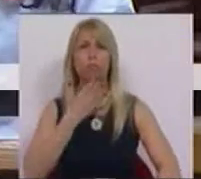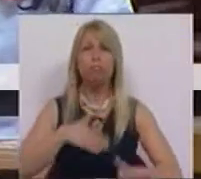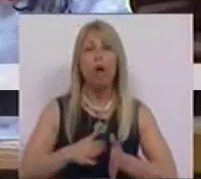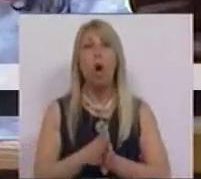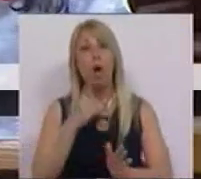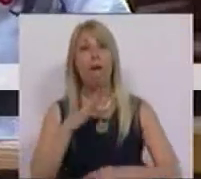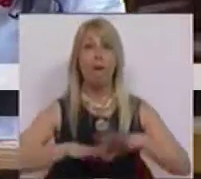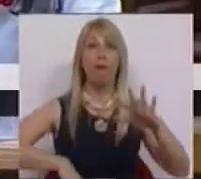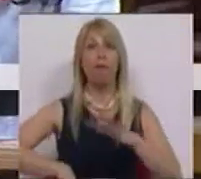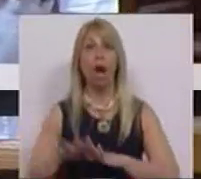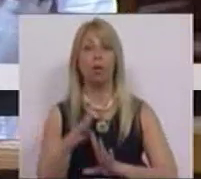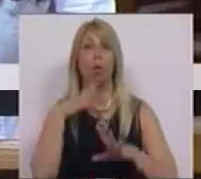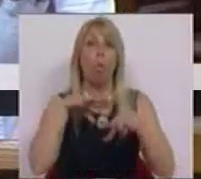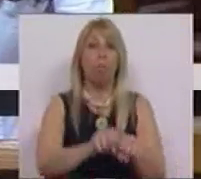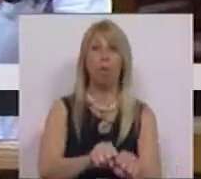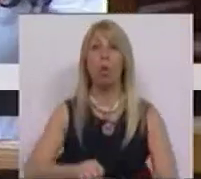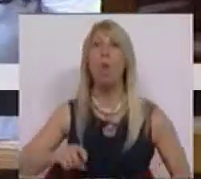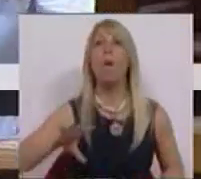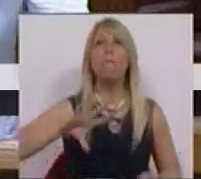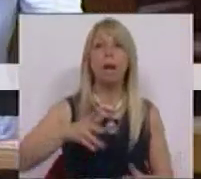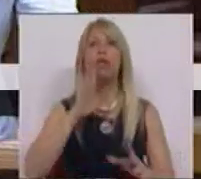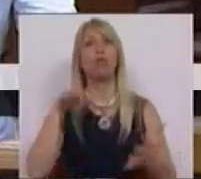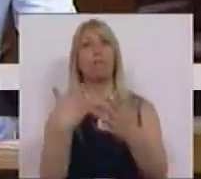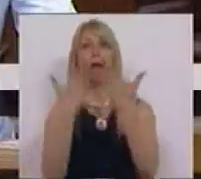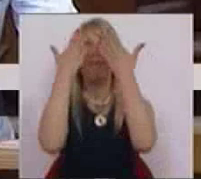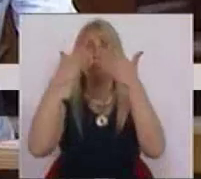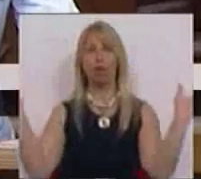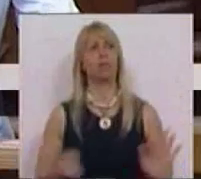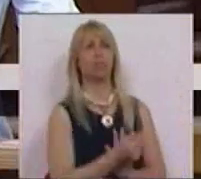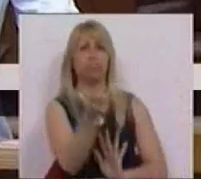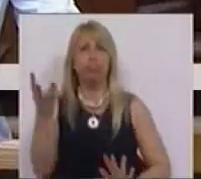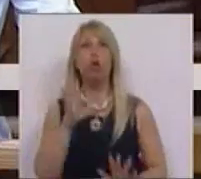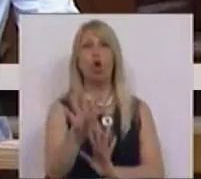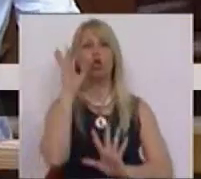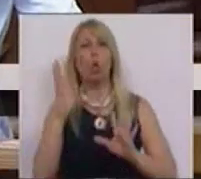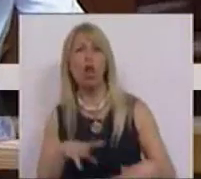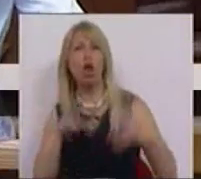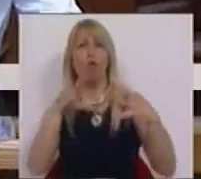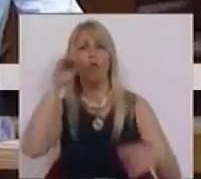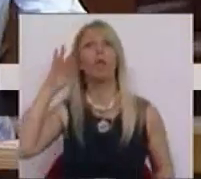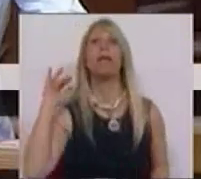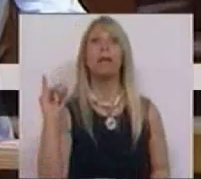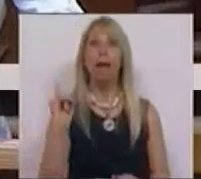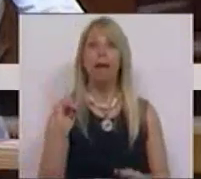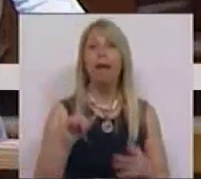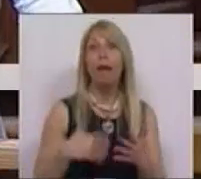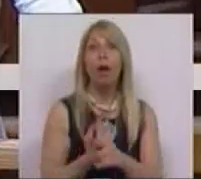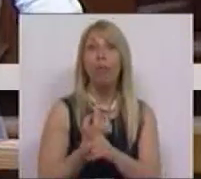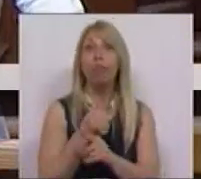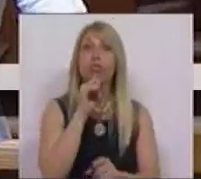um país. Criou uma democracia, trouxe a pluralidade das escolhas, o confronto de ideias, trouxe futuros possíveis, mas não